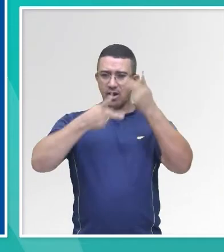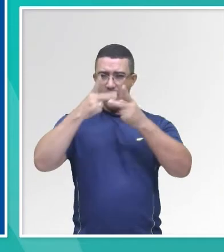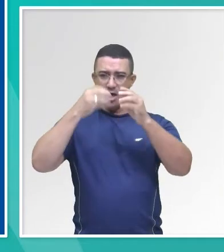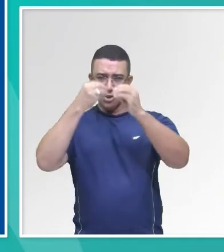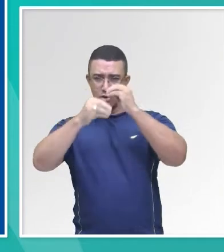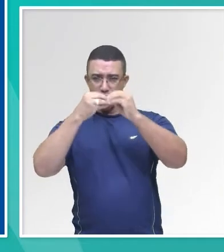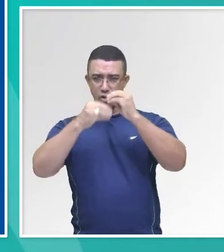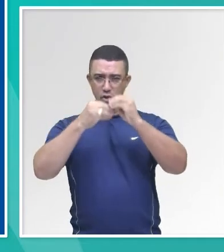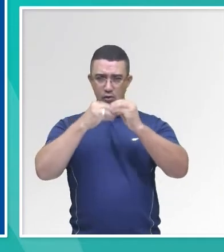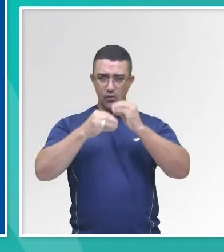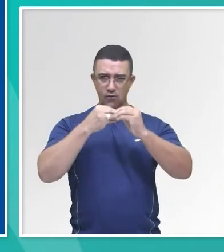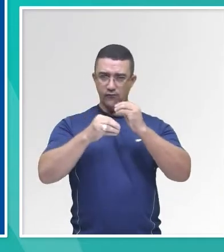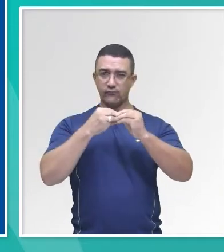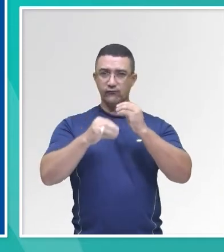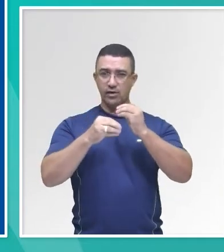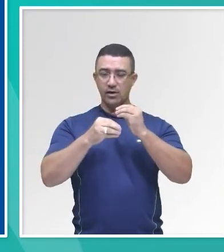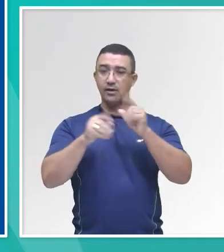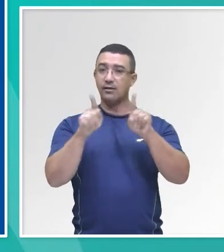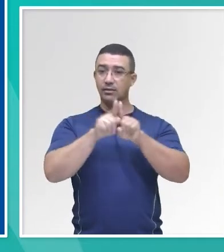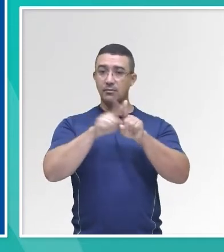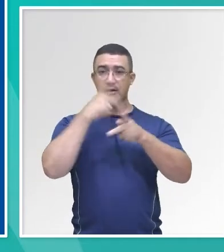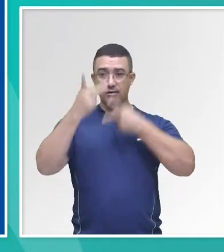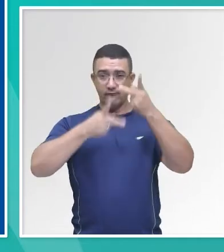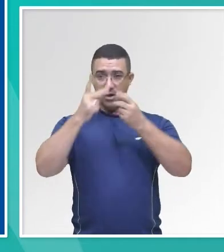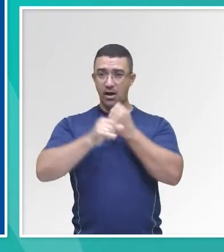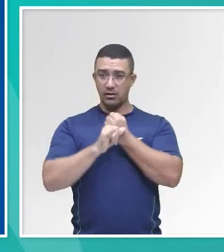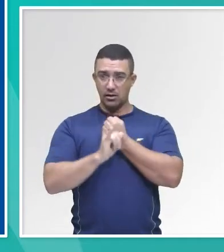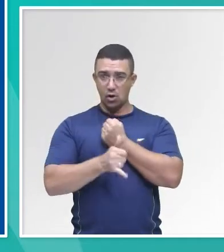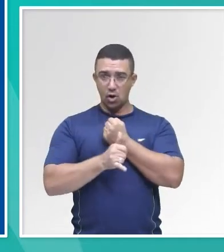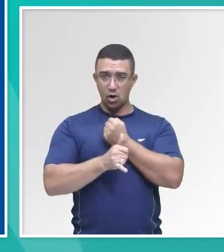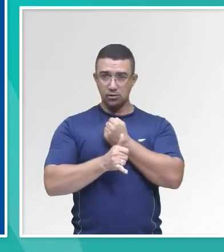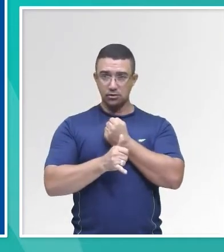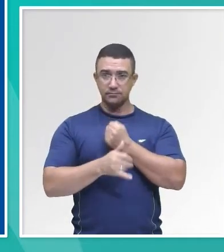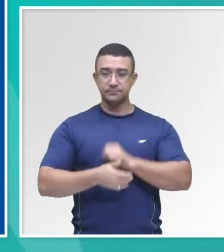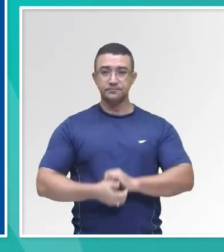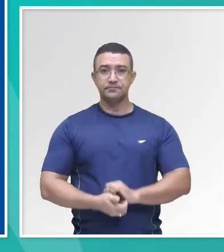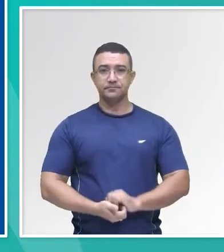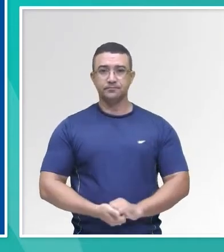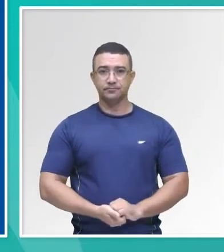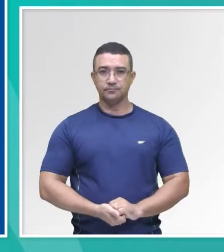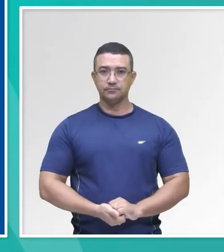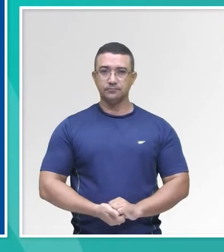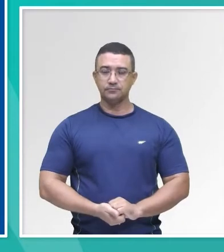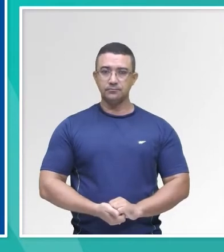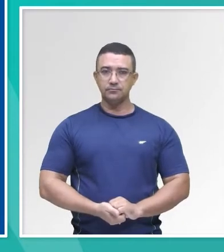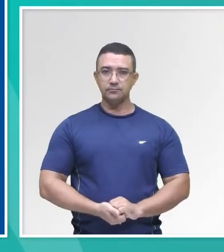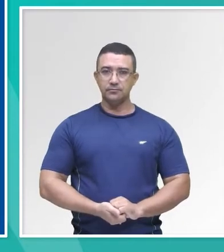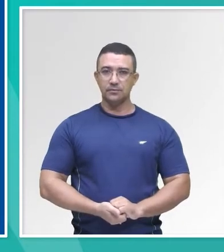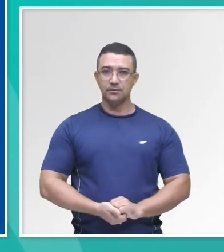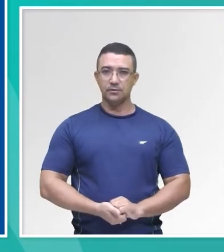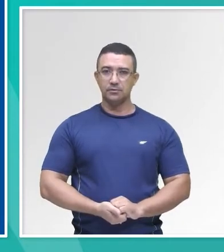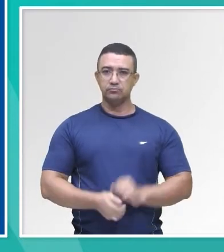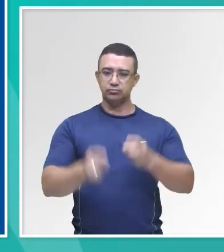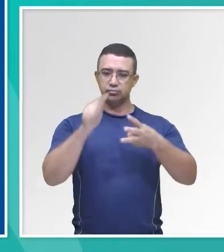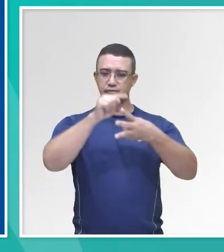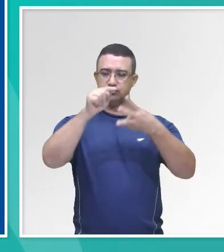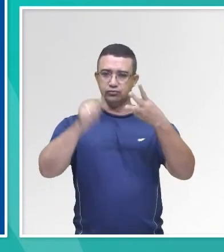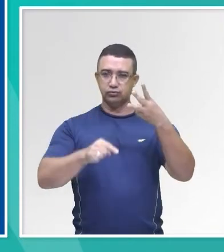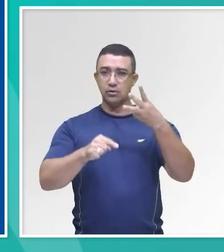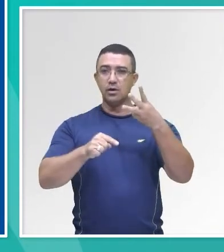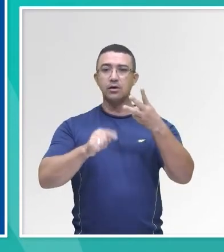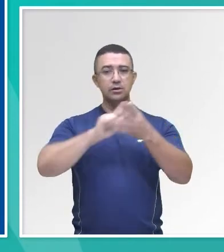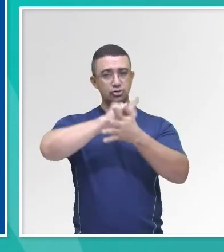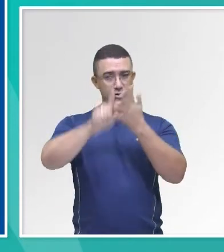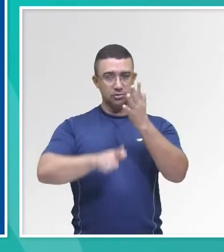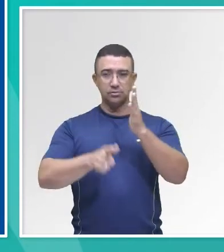sobre crônica. Muito bem, então vamos falar sobre esses gêneros narrativos. Como o nome